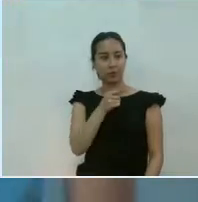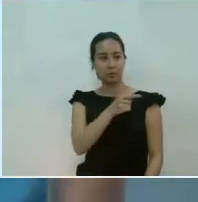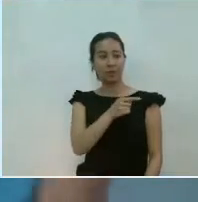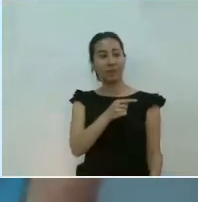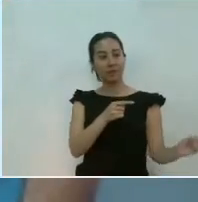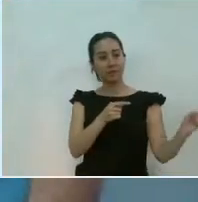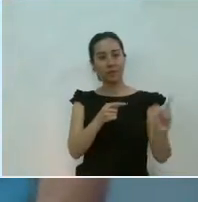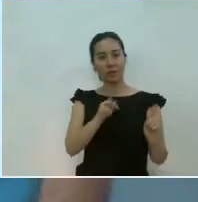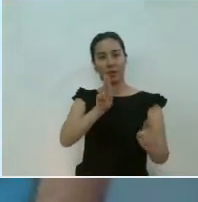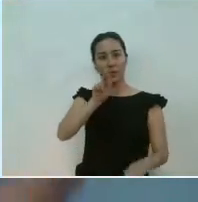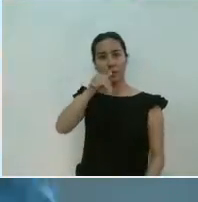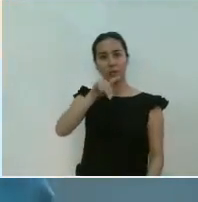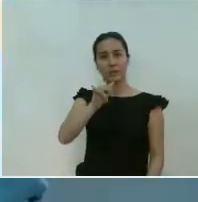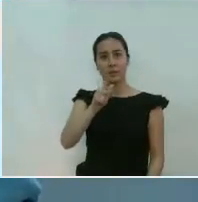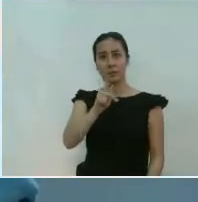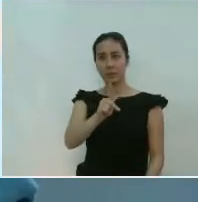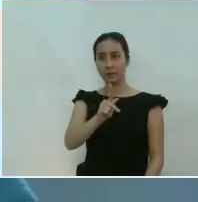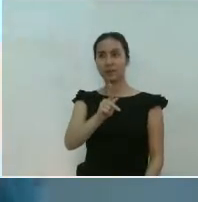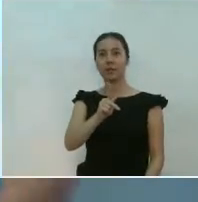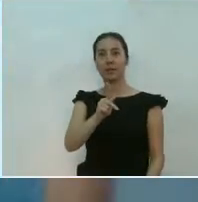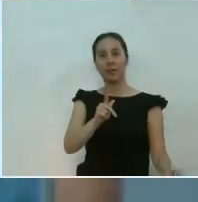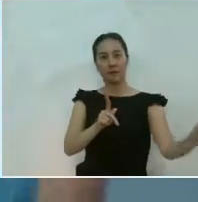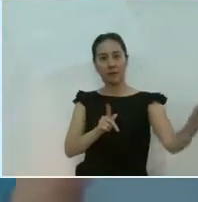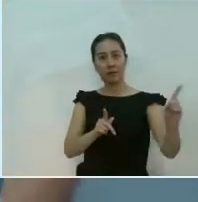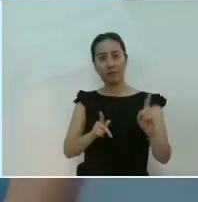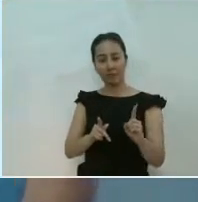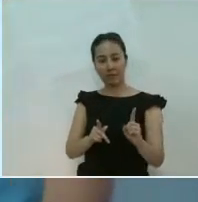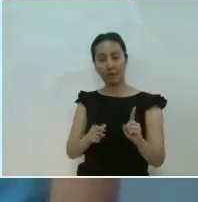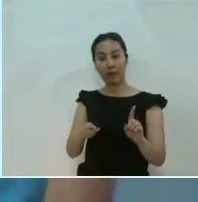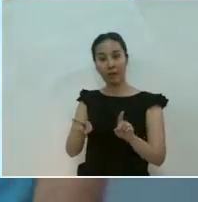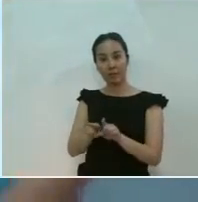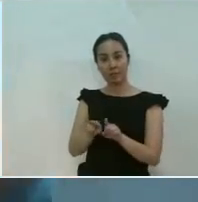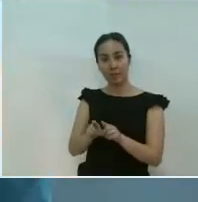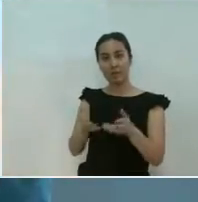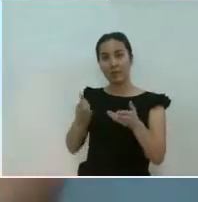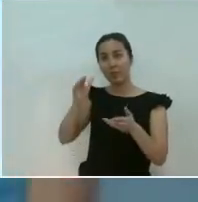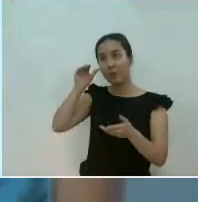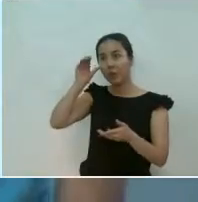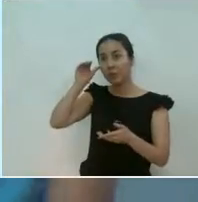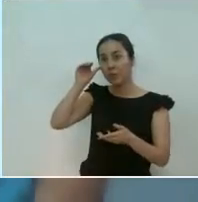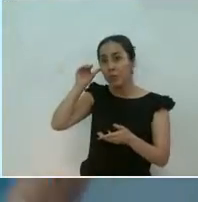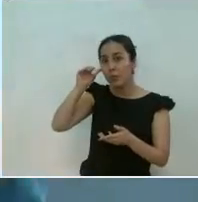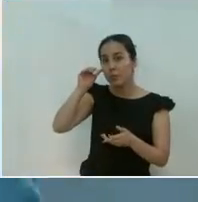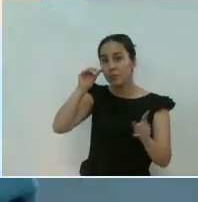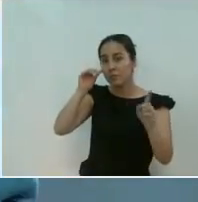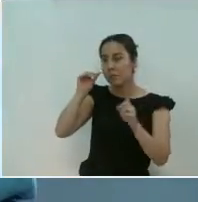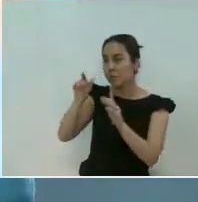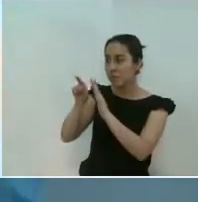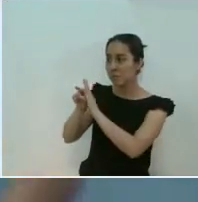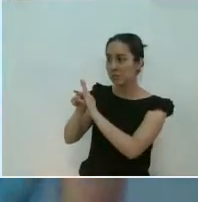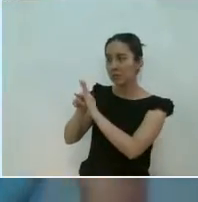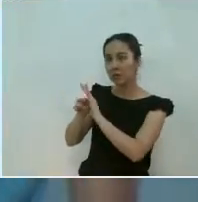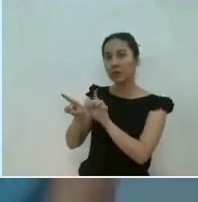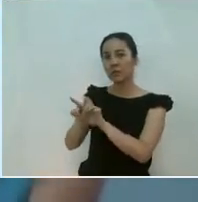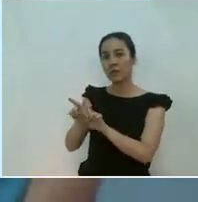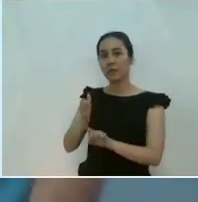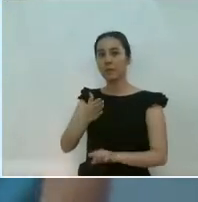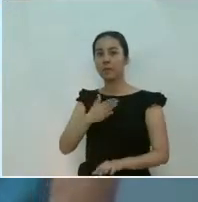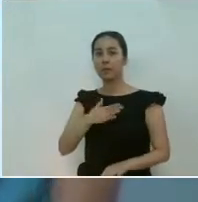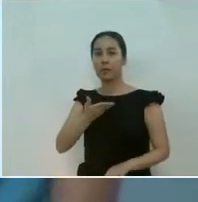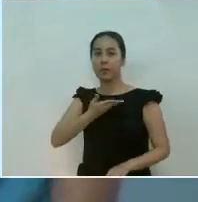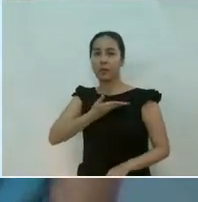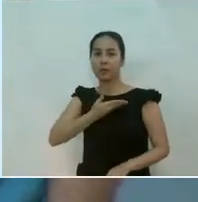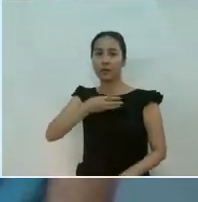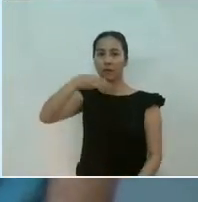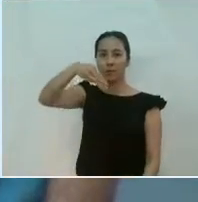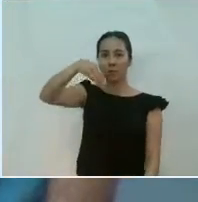aqui que também tem interesse no assunto está pesquisando e seu marido meus amigos de monte sião que me fizeram um baita